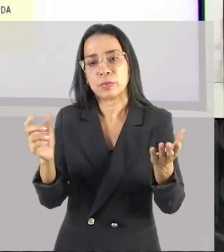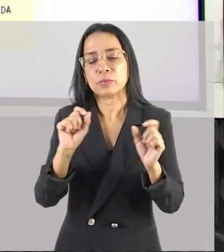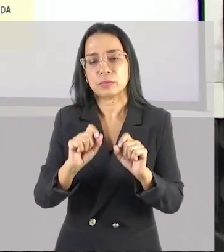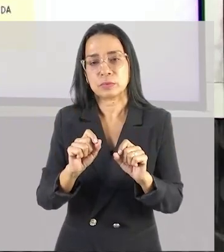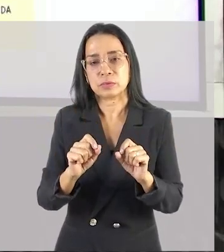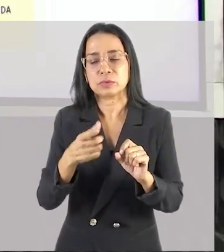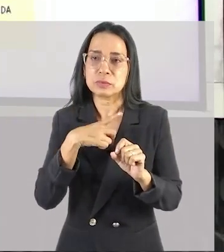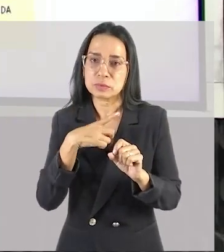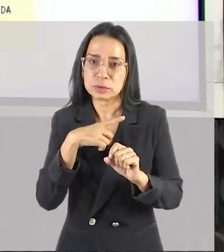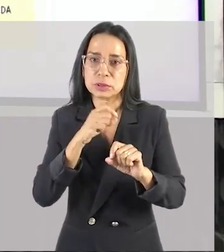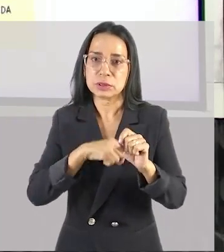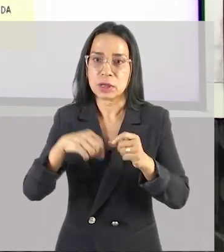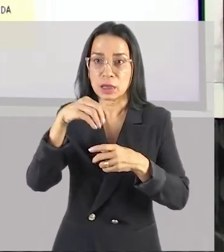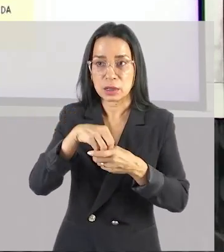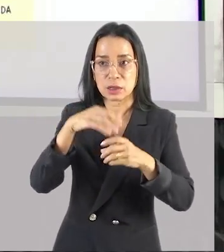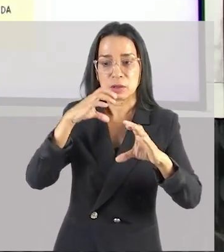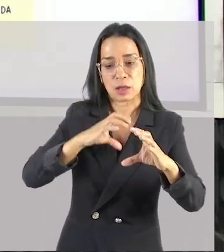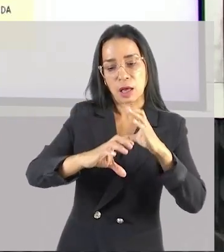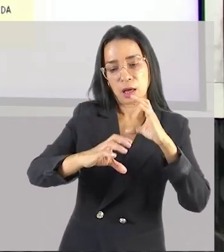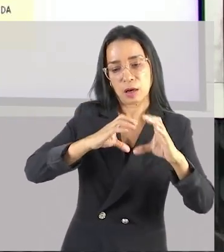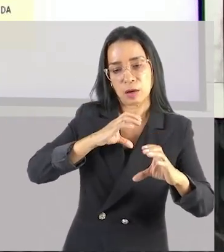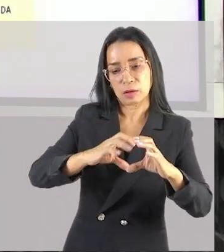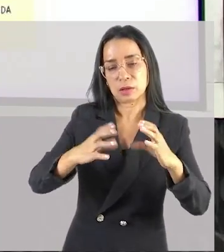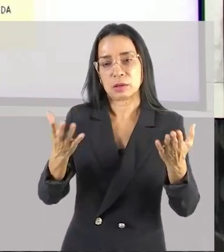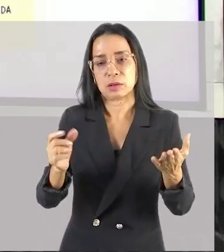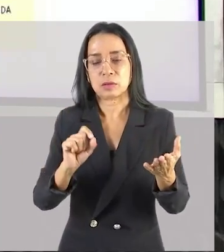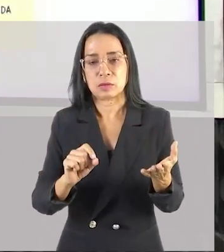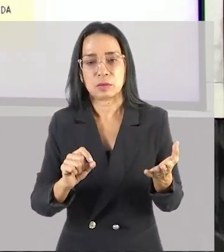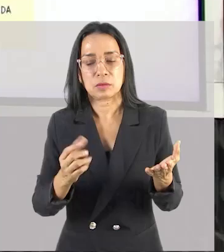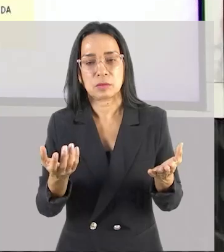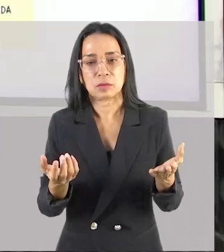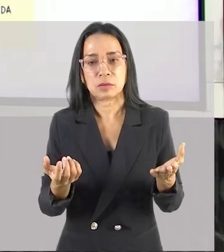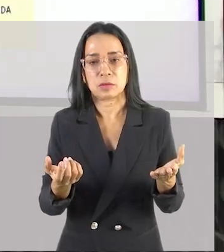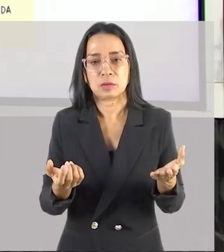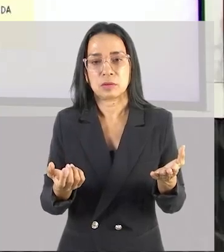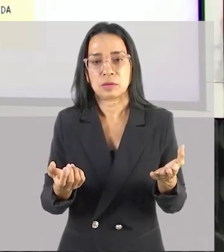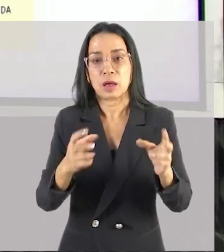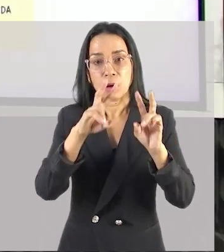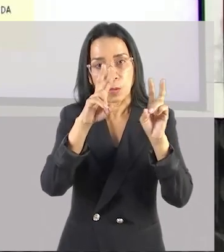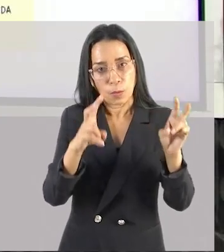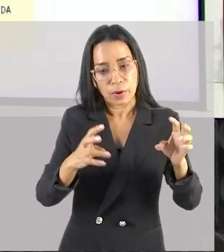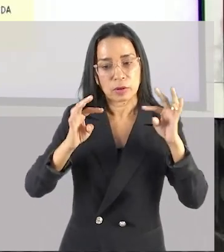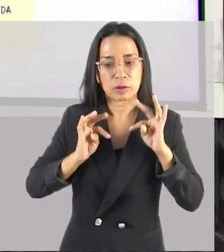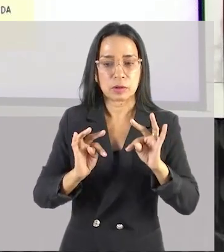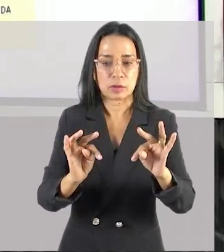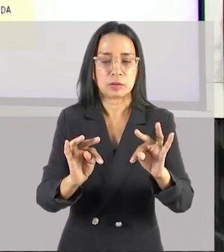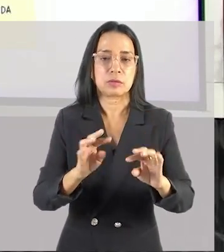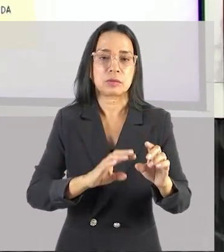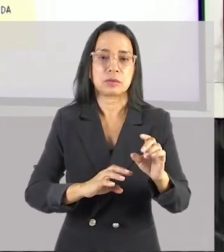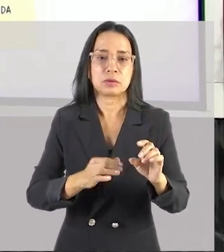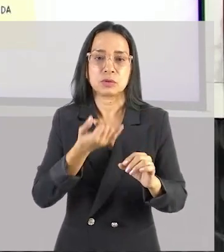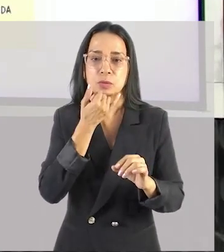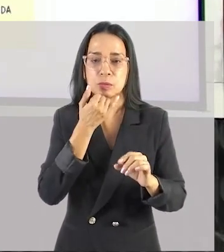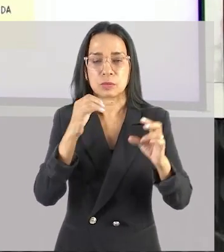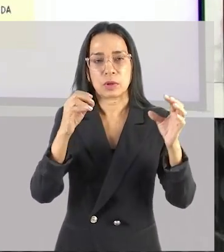assim, traz dentro dos meios de comunicação. Tudo bem? Isso é um eixo tecnológico, percebe? Em 2005,